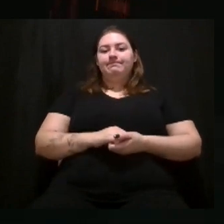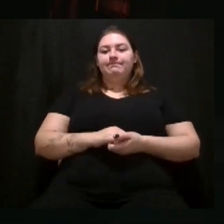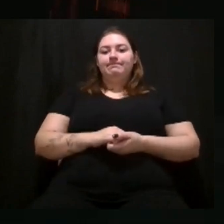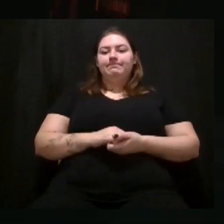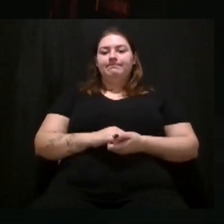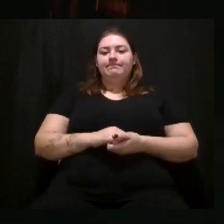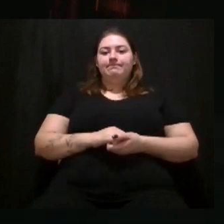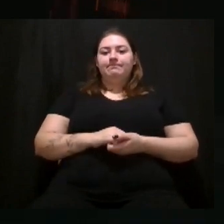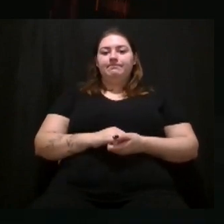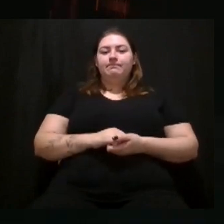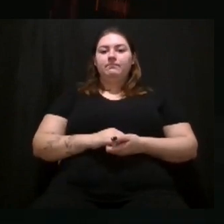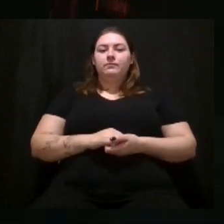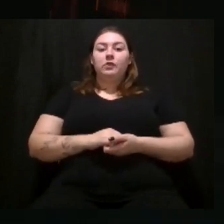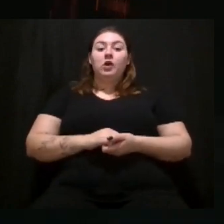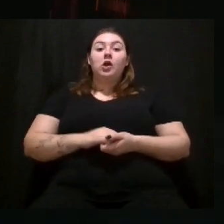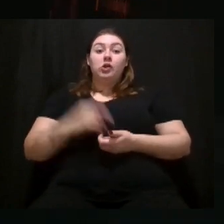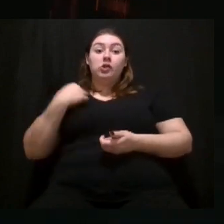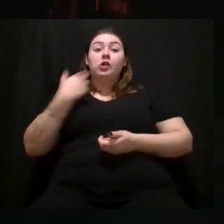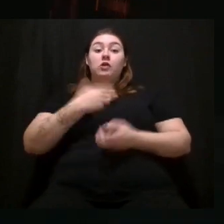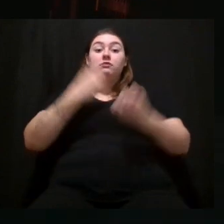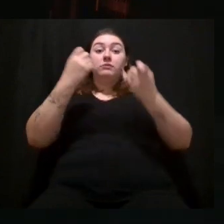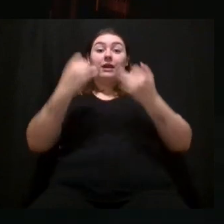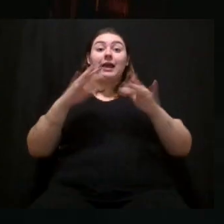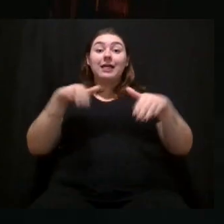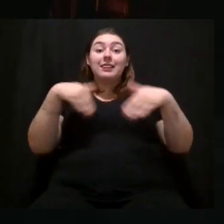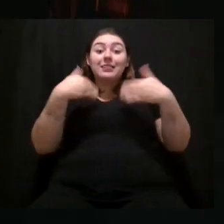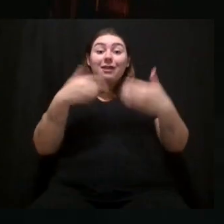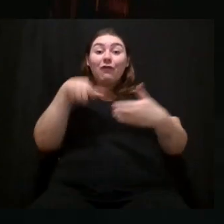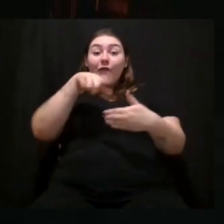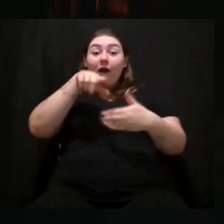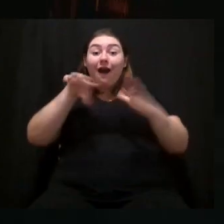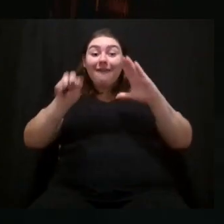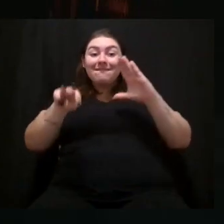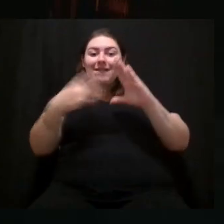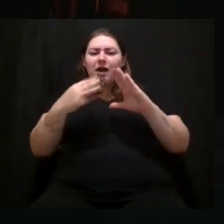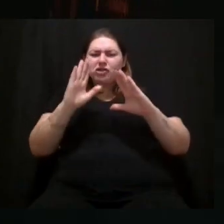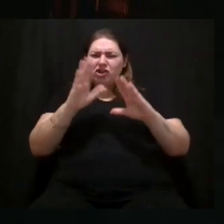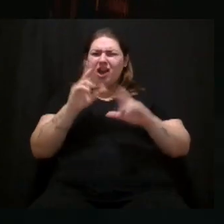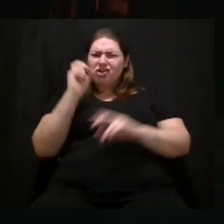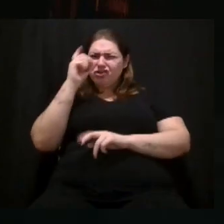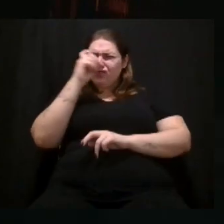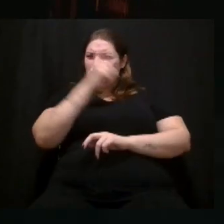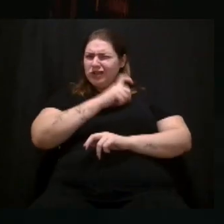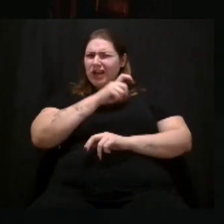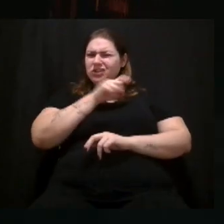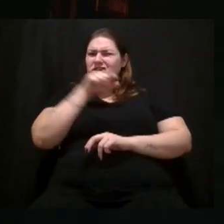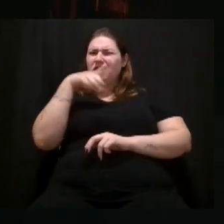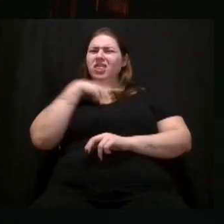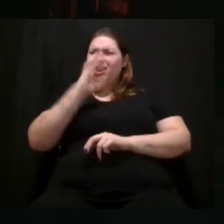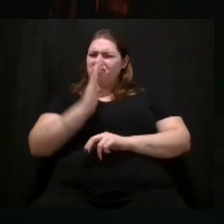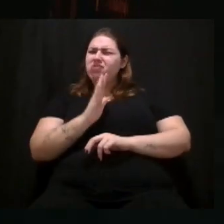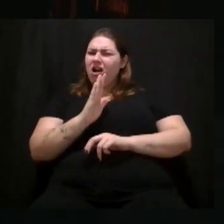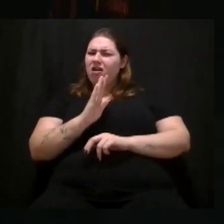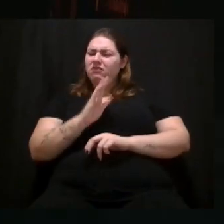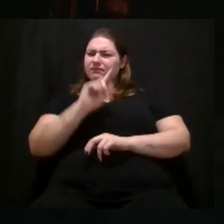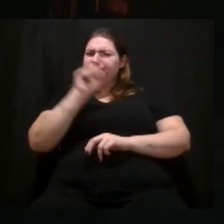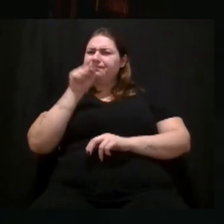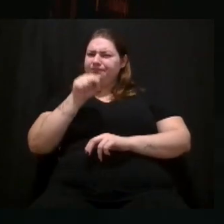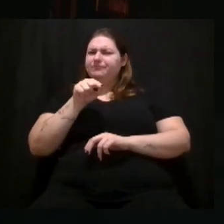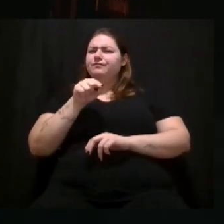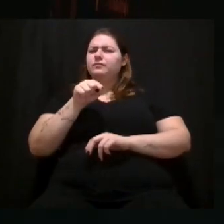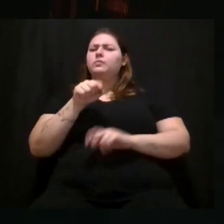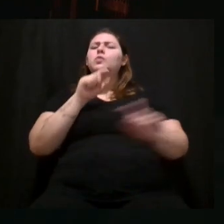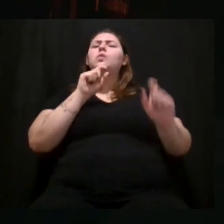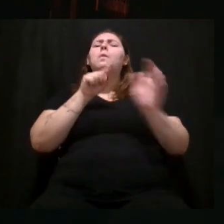vamos conversar hoje. Então, mande sua mensagem pra gente. Você já teve dificuldade para escolher a escola do seu filho? O que mais pesou